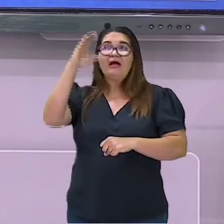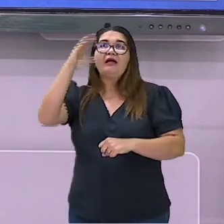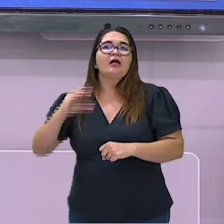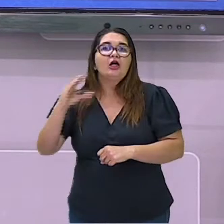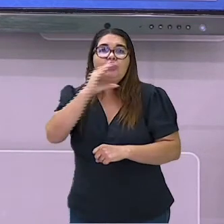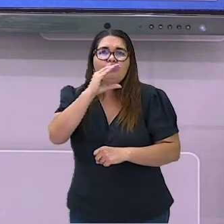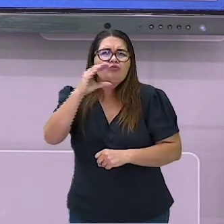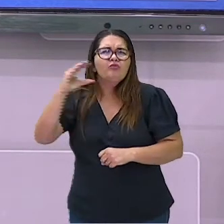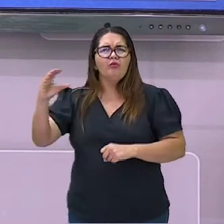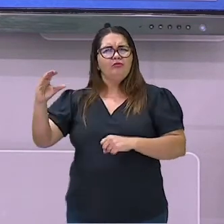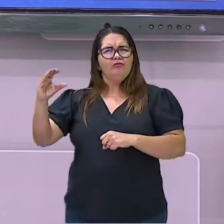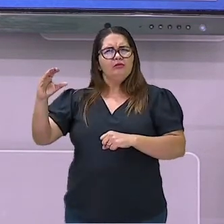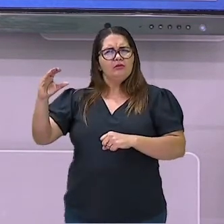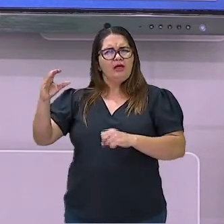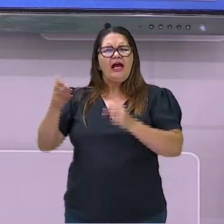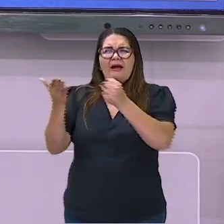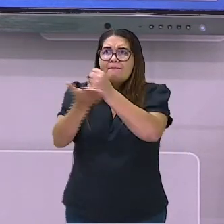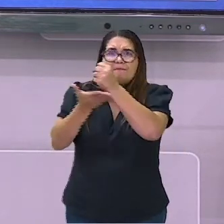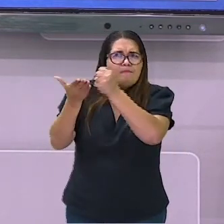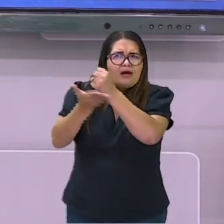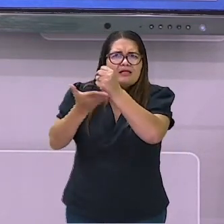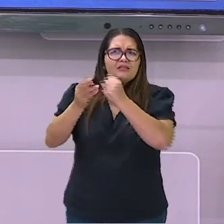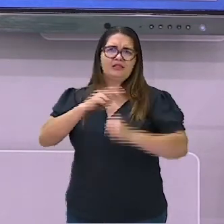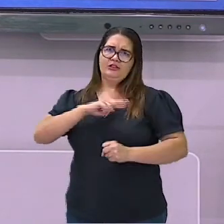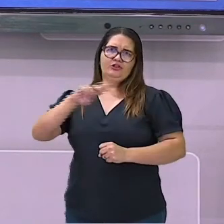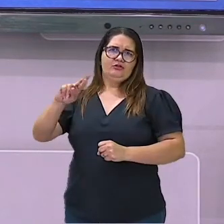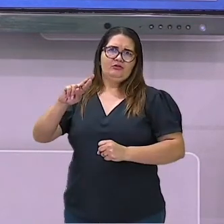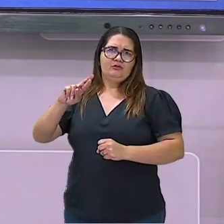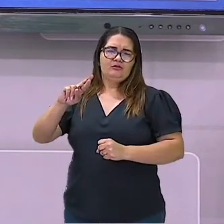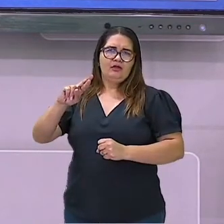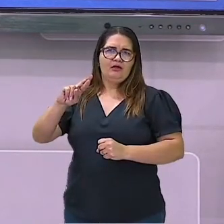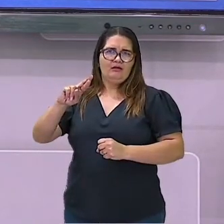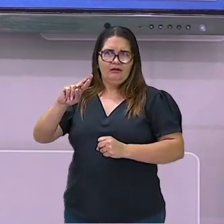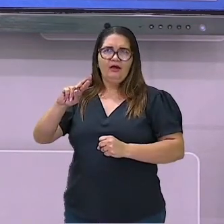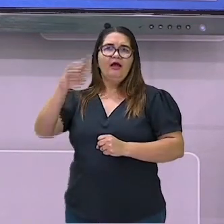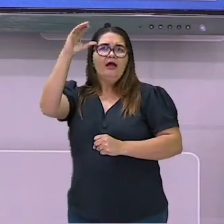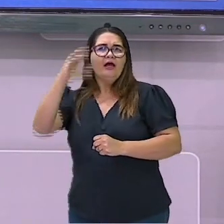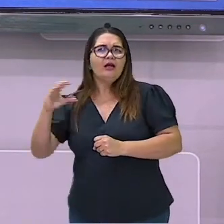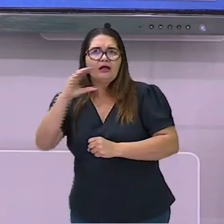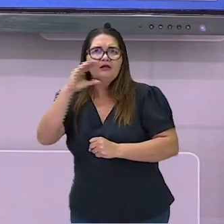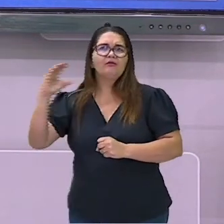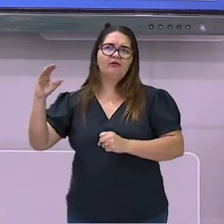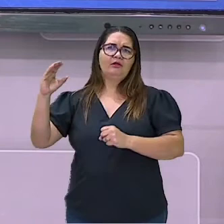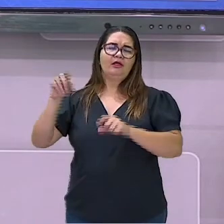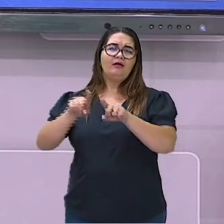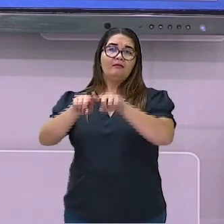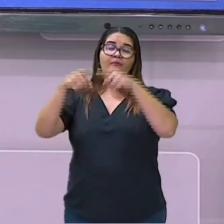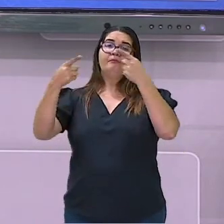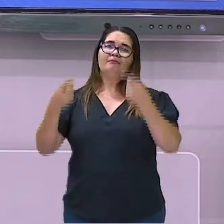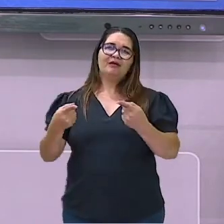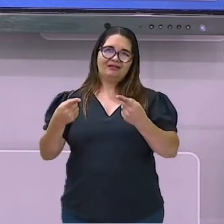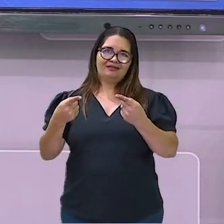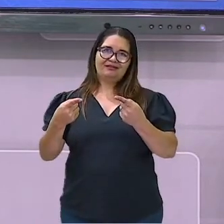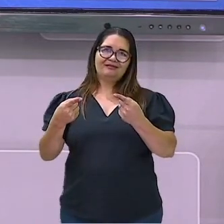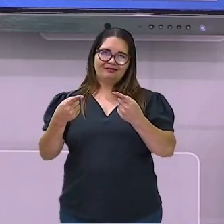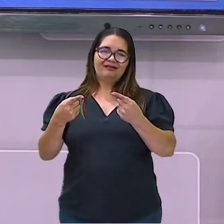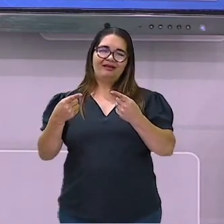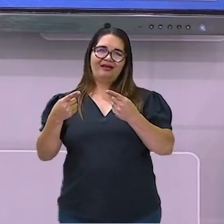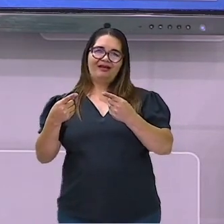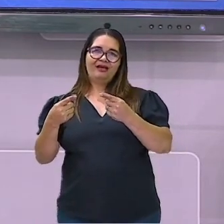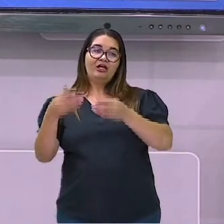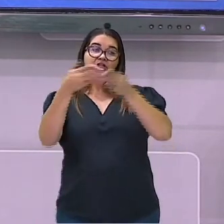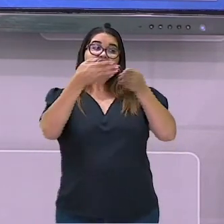expedição de descobrimento do Brasil, vários